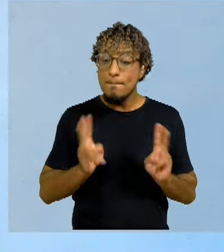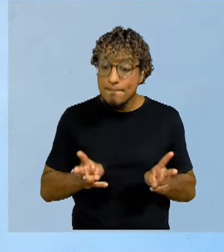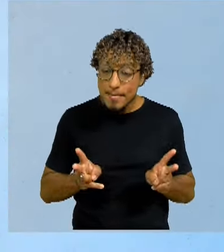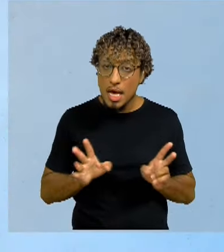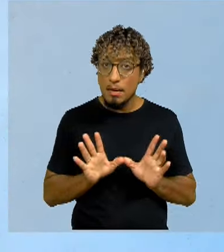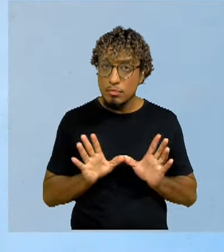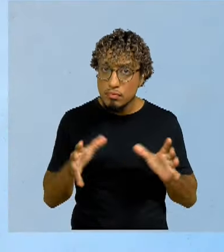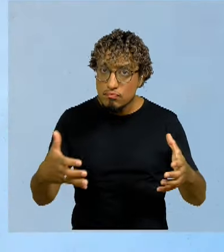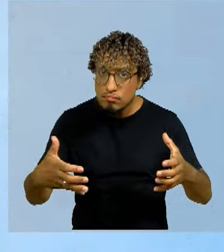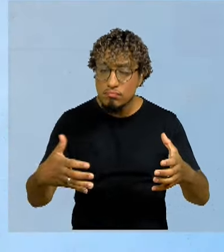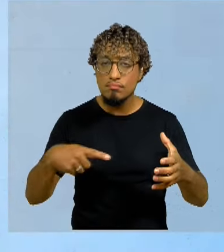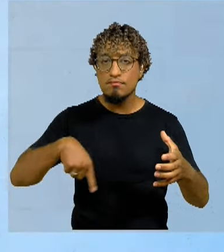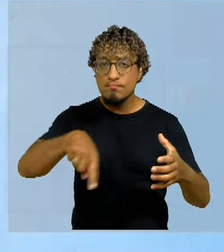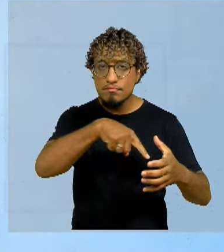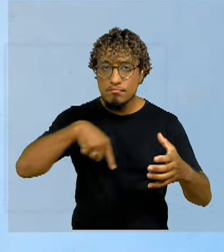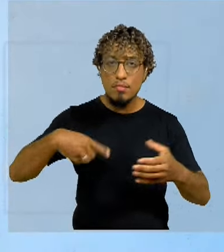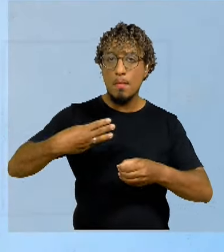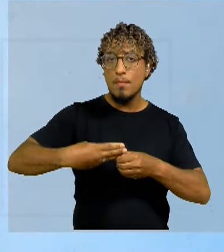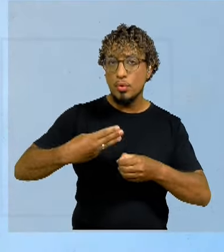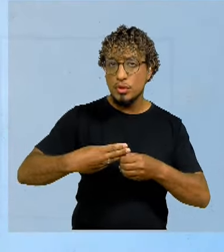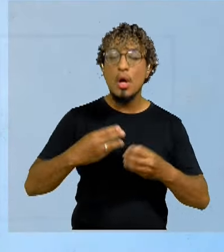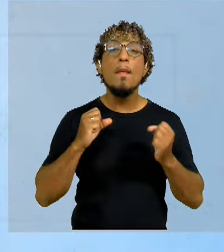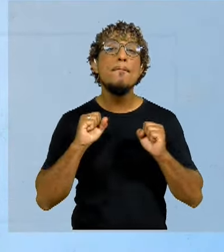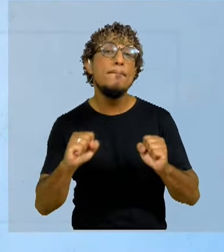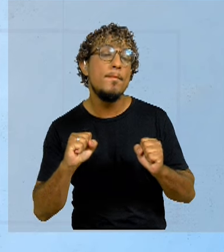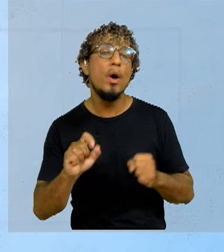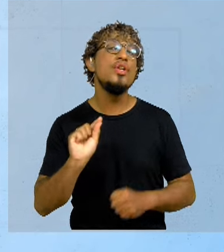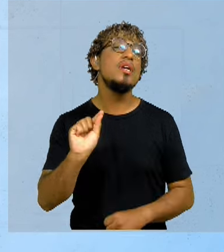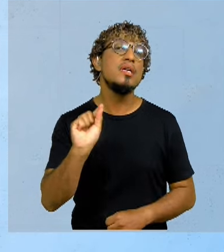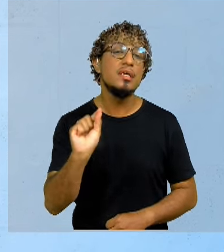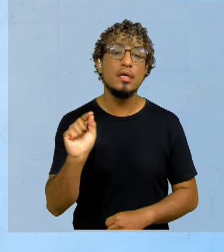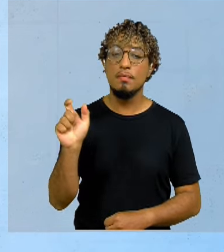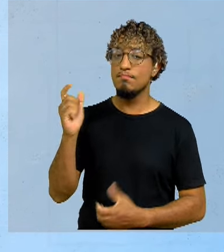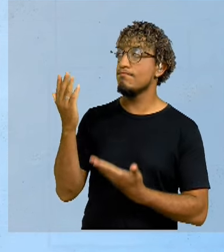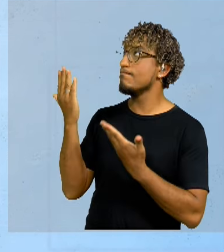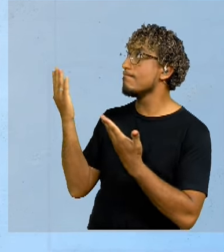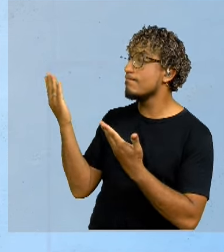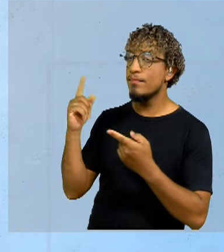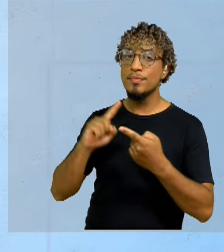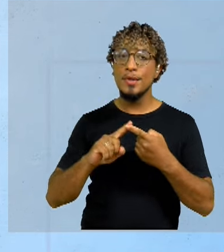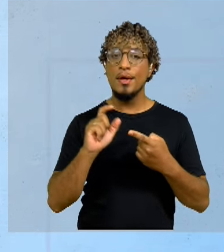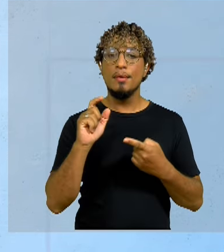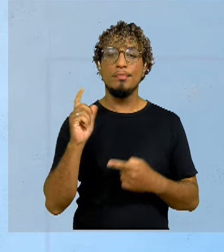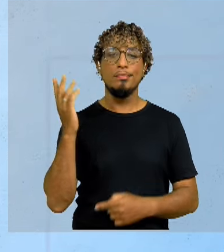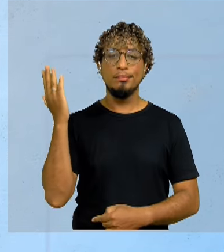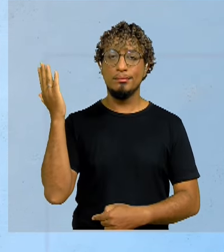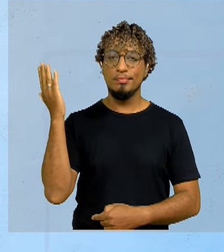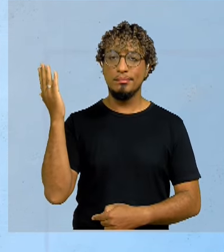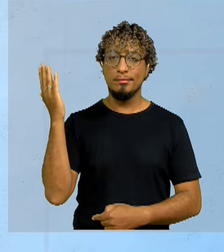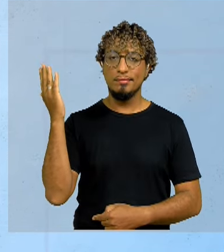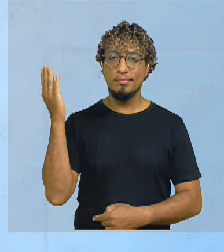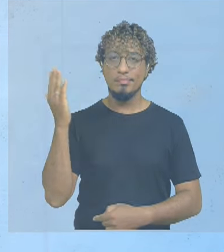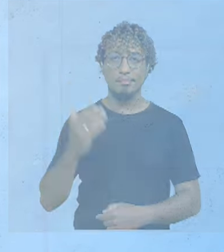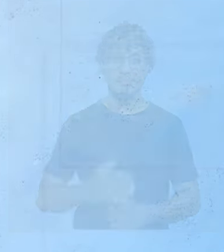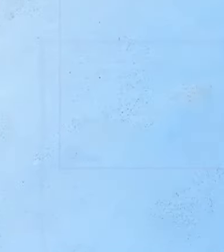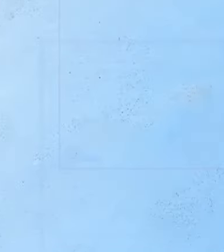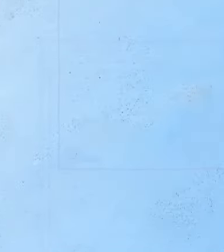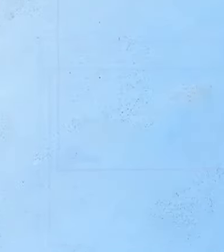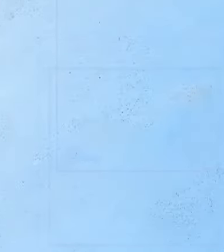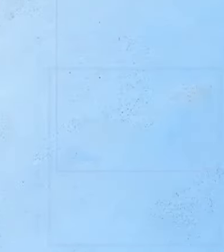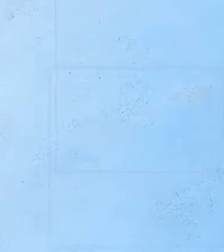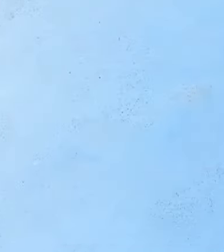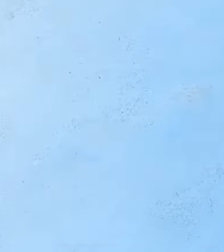podem realizar a mudança de sessão eleitoral agentes de Segurança Pública mesários convocados pessoas com